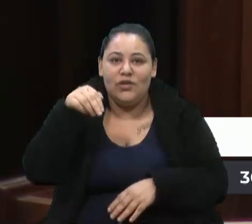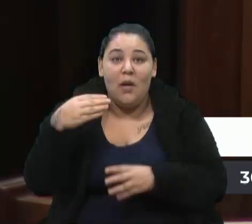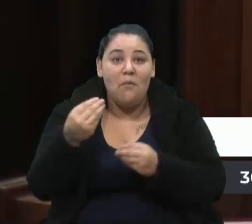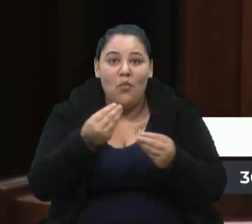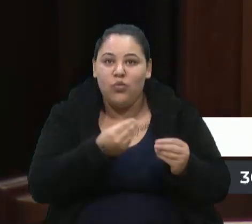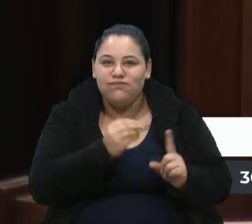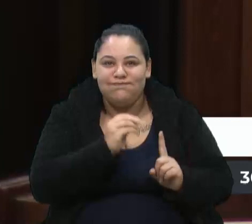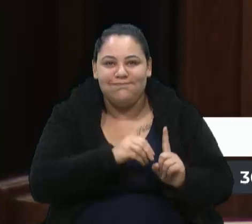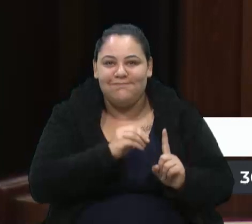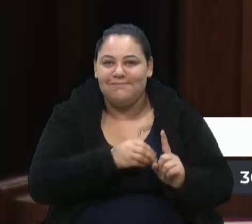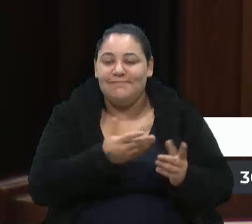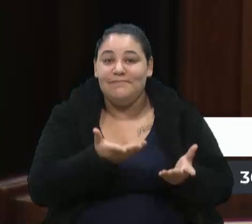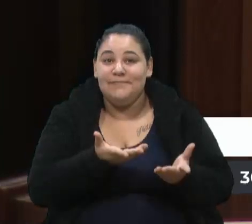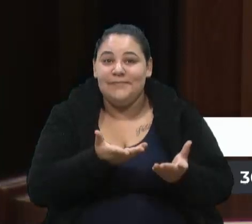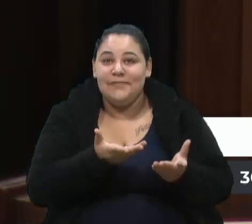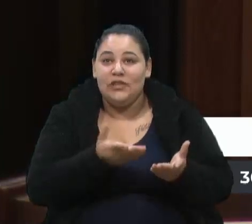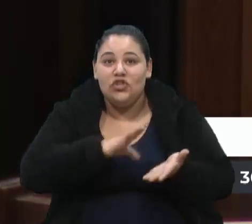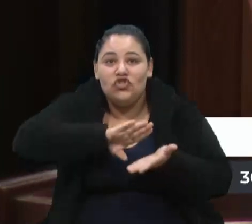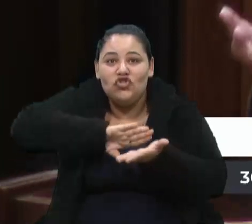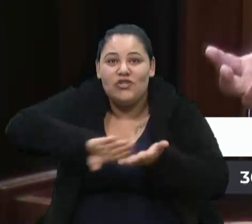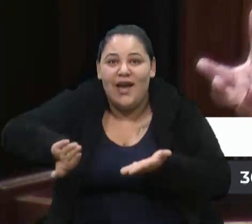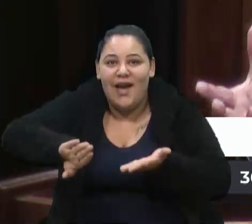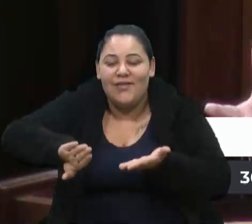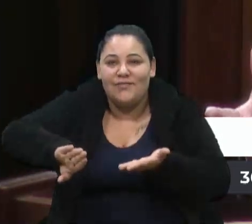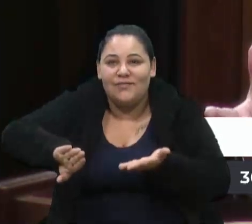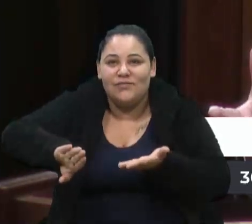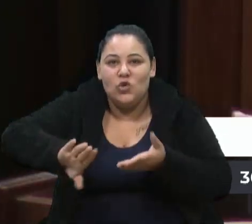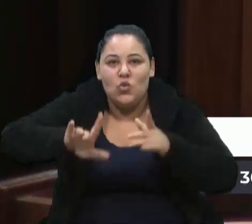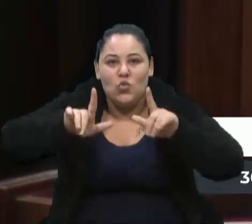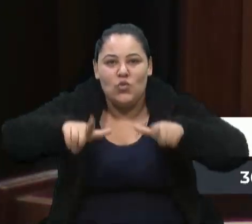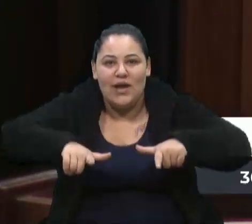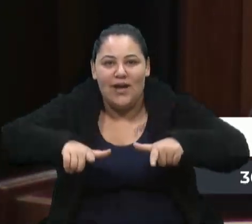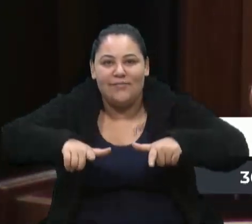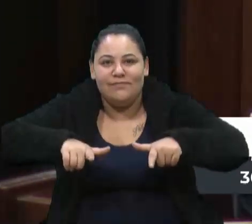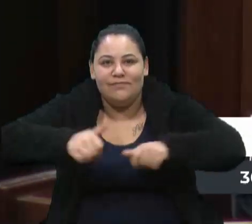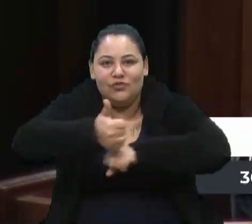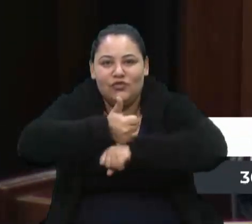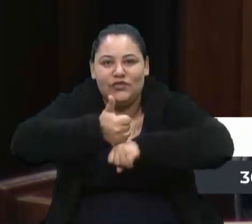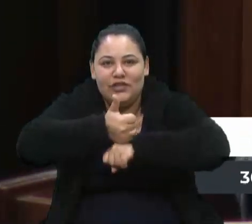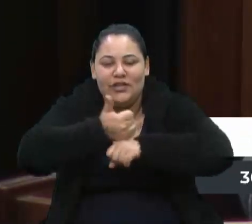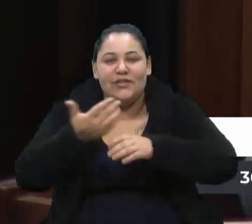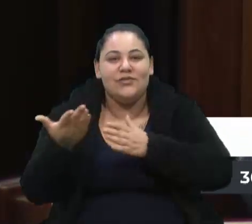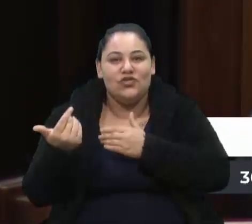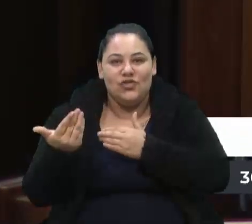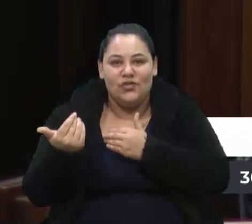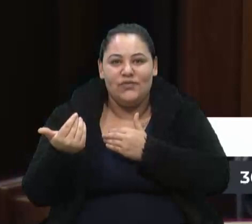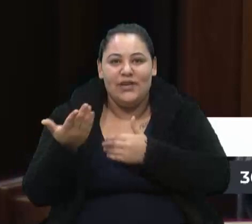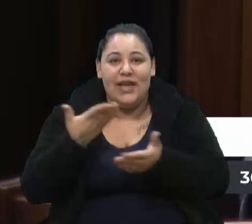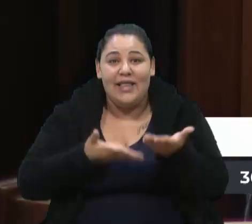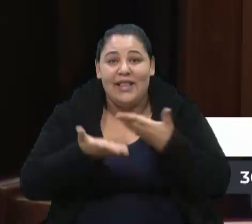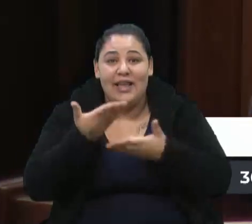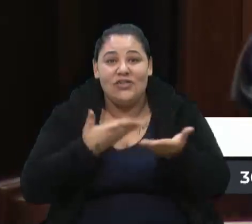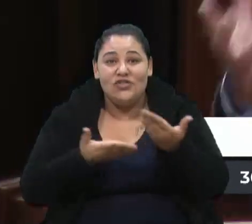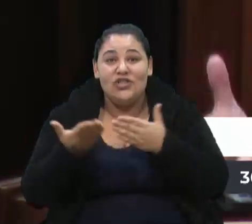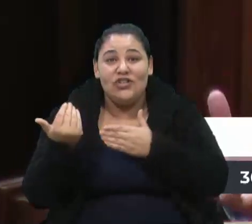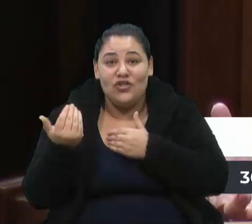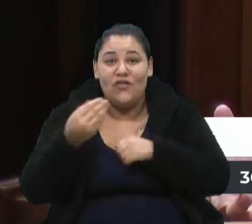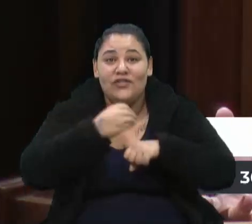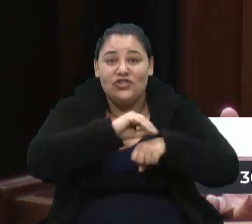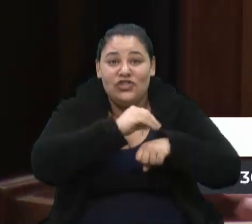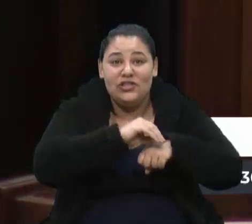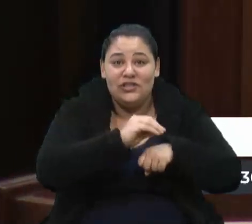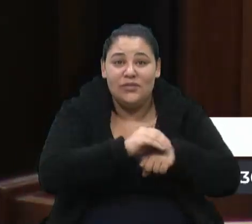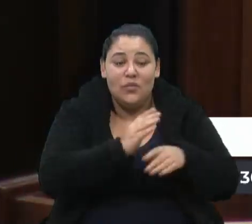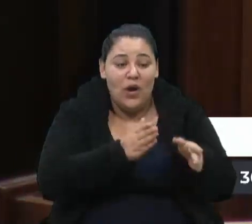vulnerável então preferiram tirar um lugar que profissionalizava jovens que atendia jovens e indicava eles